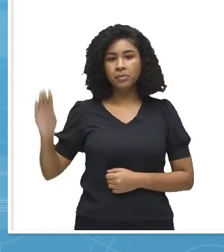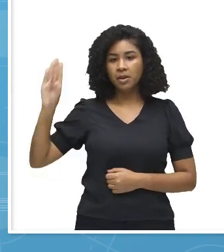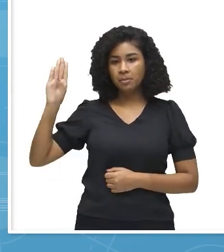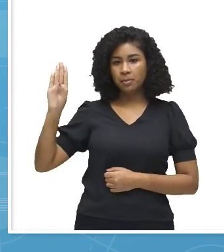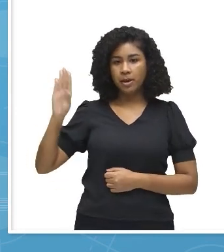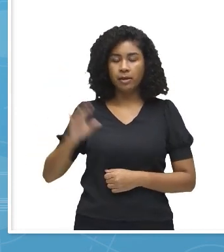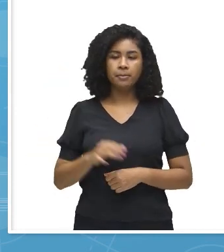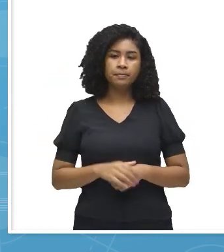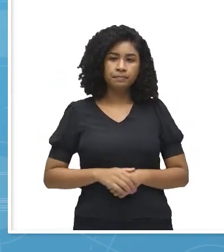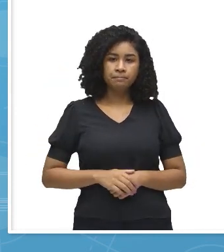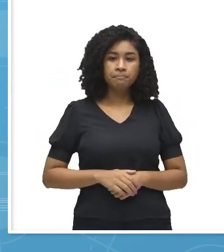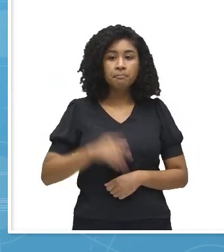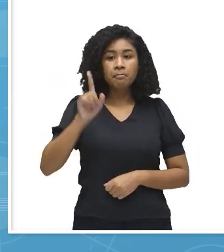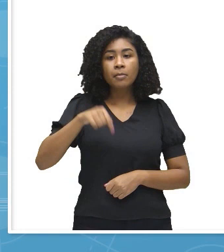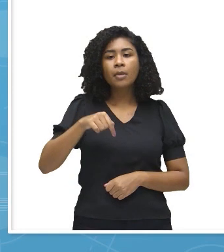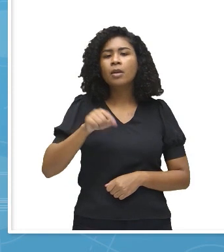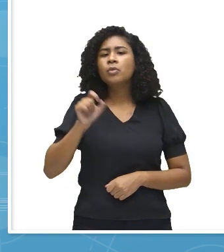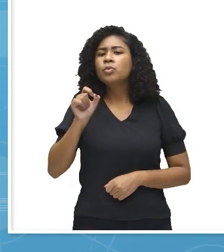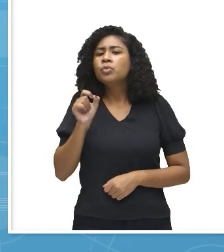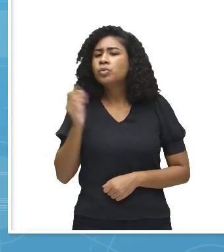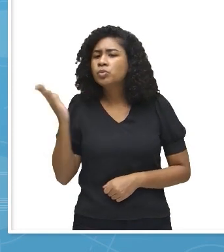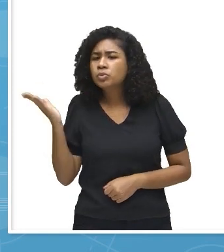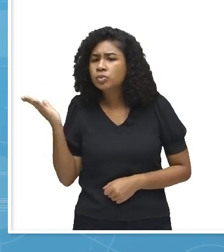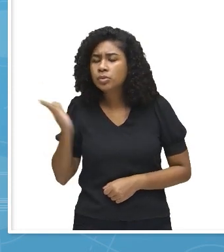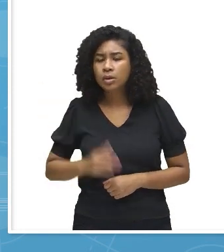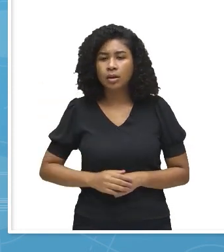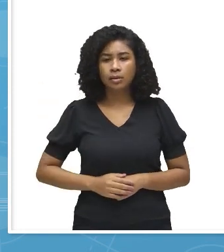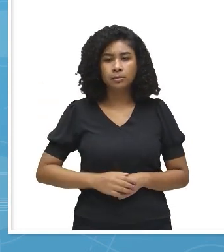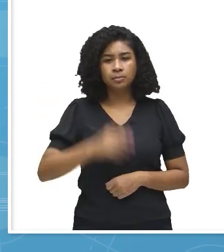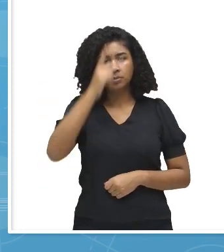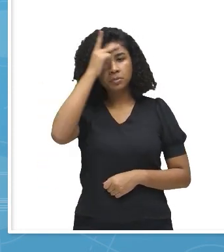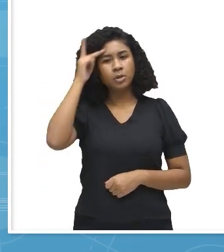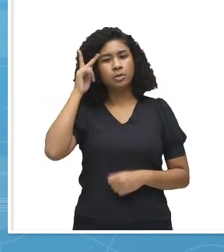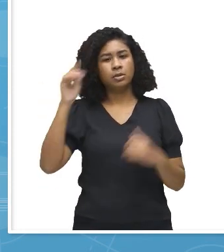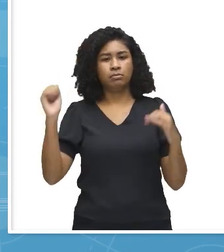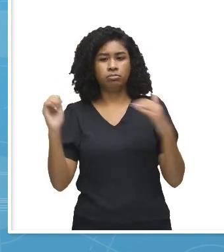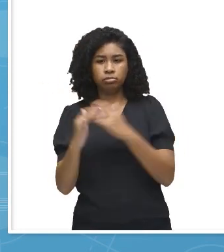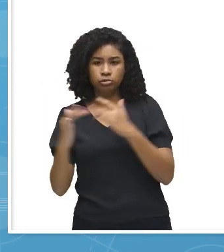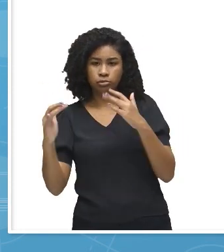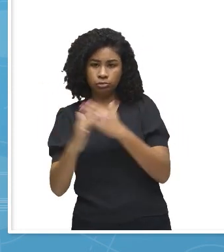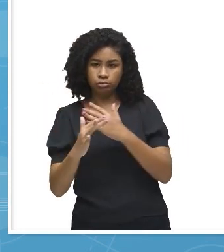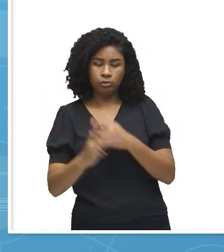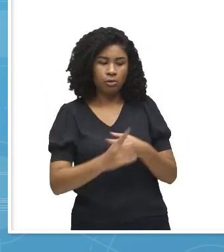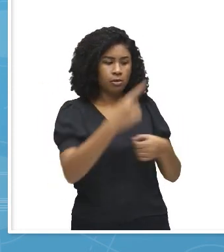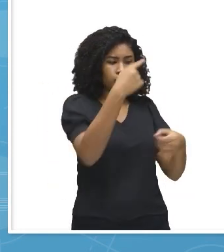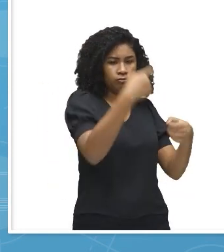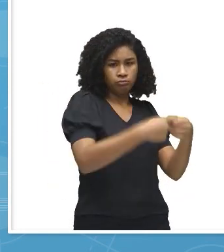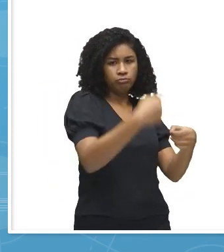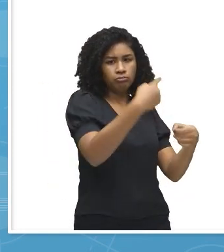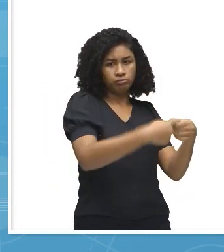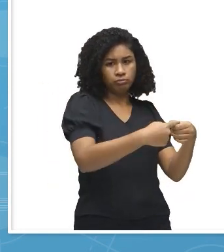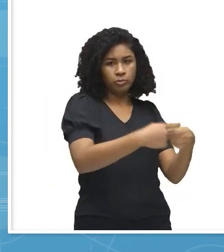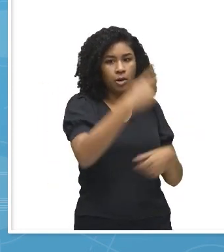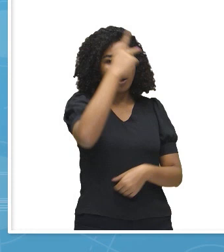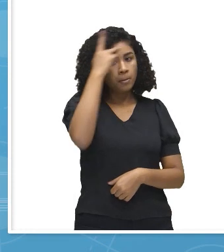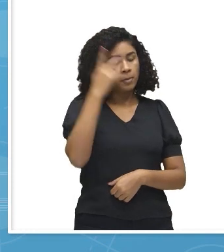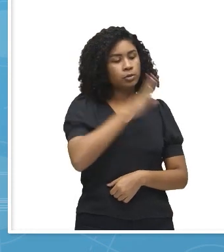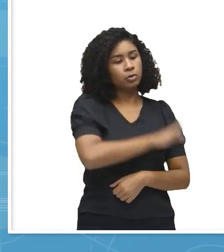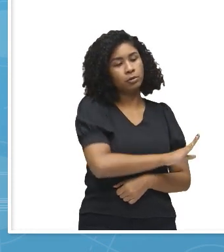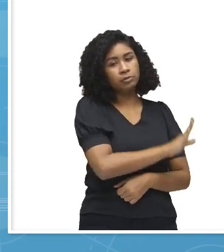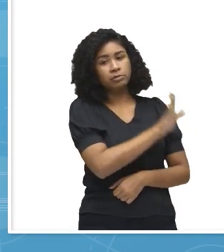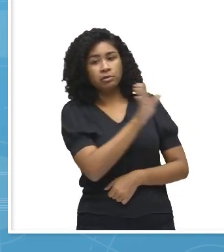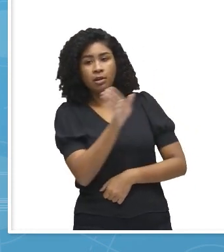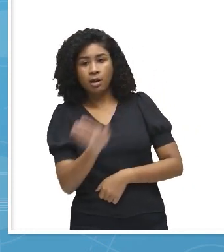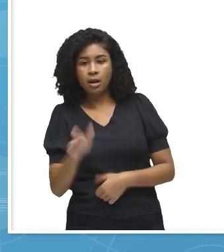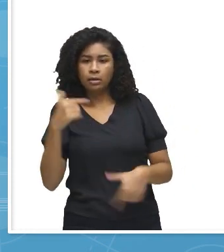migração pendular. O que ocorreu na letra B, né? A gente tem a migração pendular, como eu expliquei para vocês, que nada mais é que